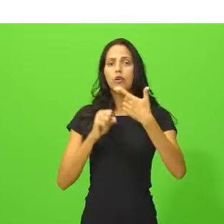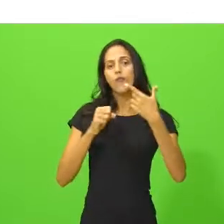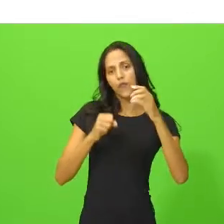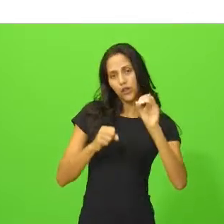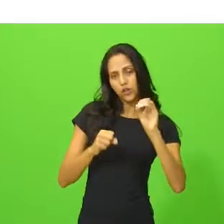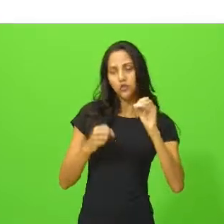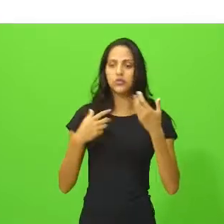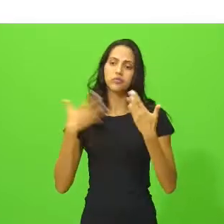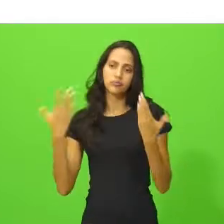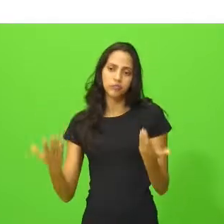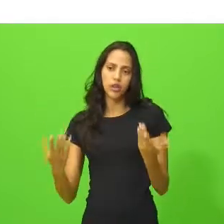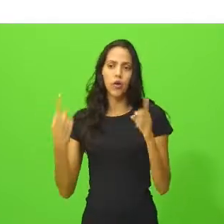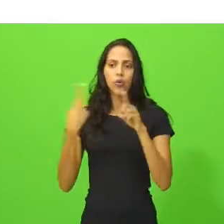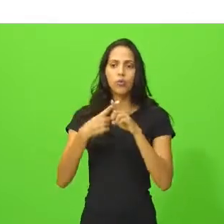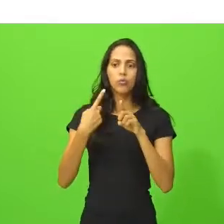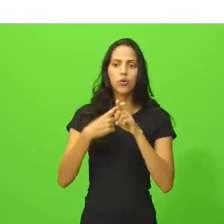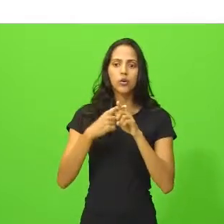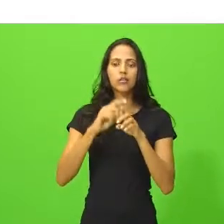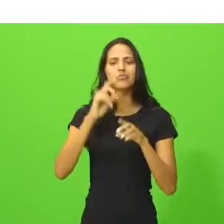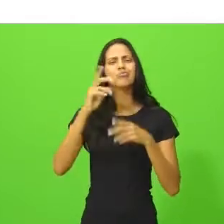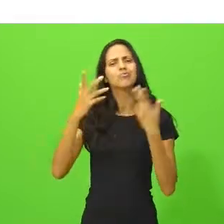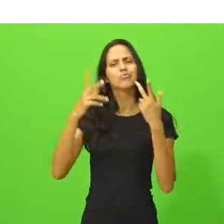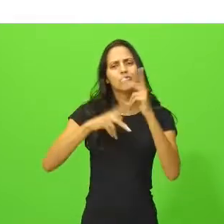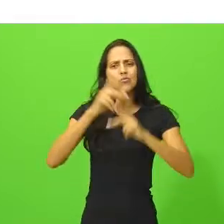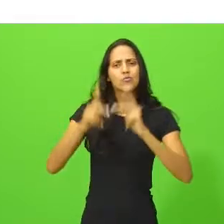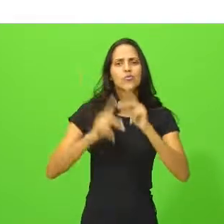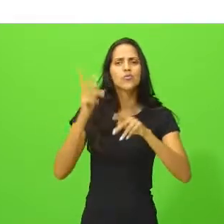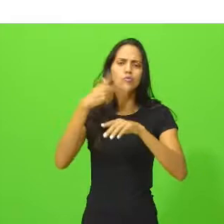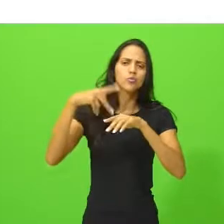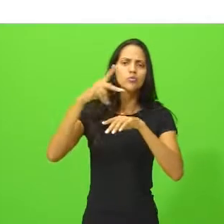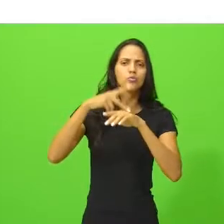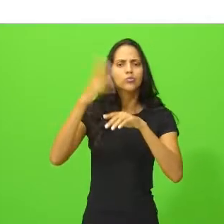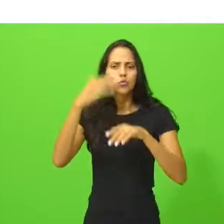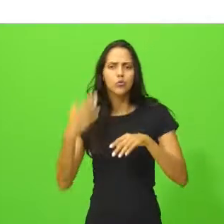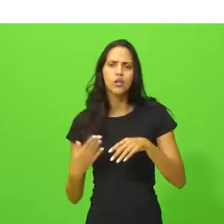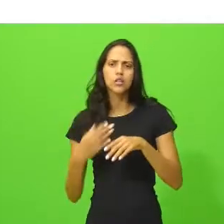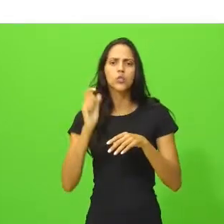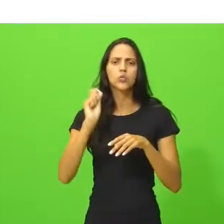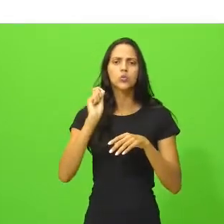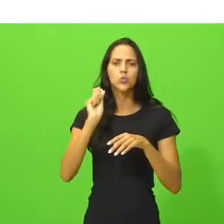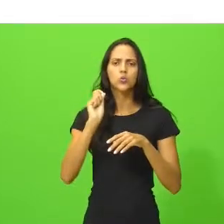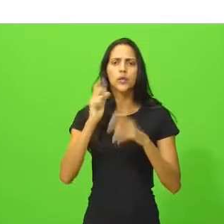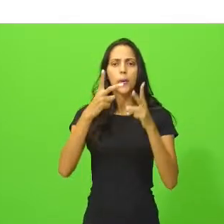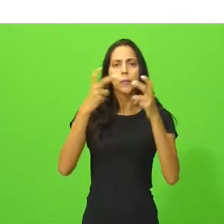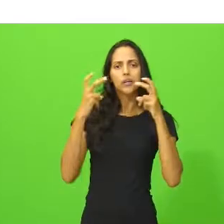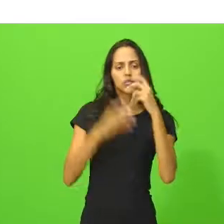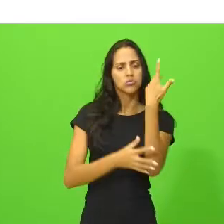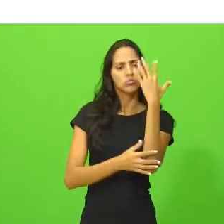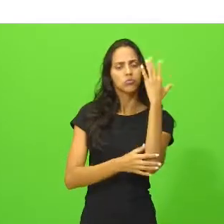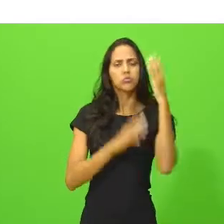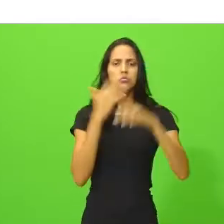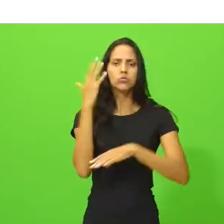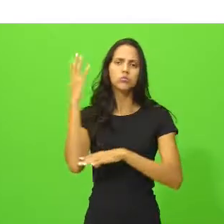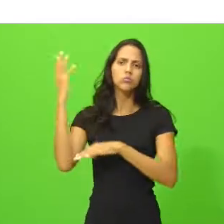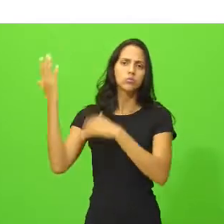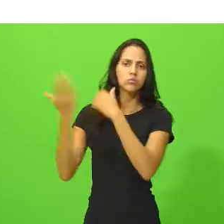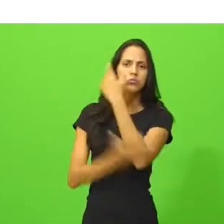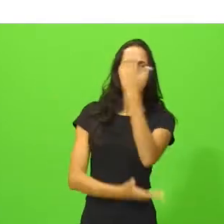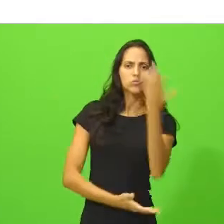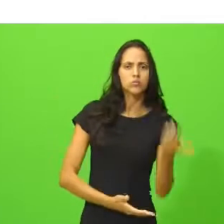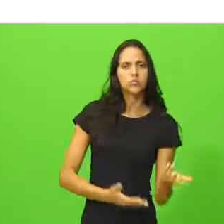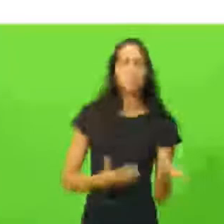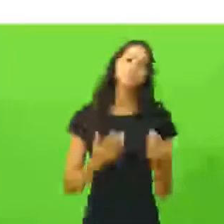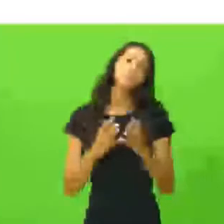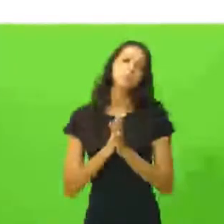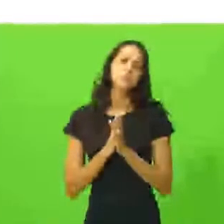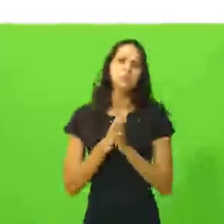para que uma pequena parcela de brasileiros se desse conta de que o maior patrimônio natural do país está sendo torrado, né?